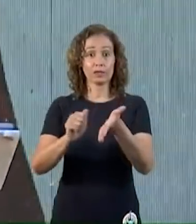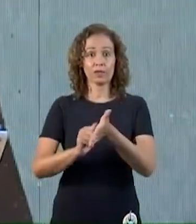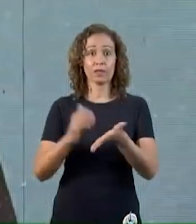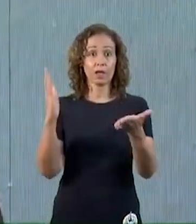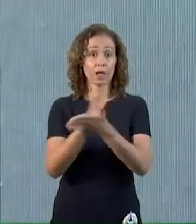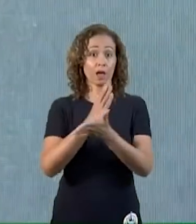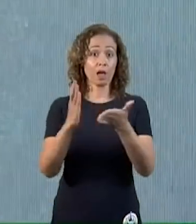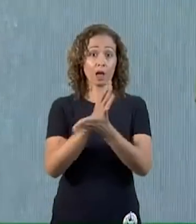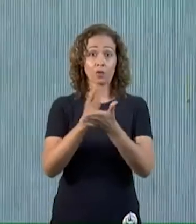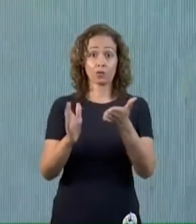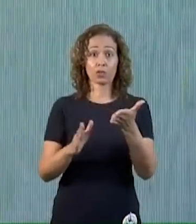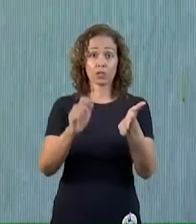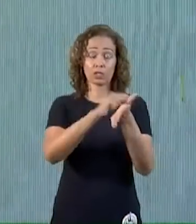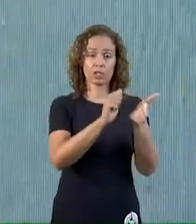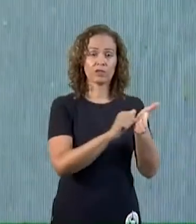não pedi opinião de ninguém.